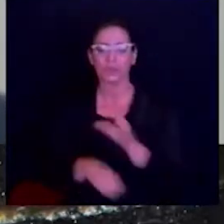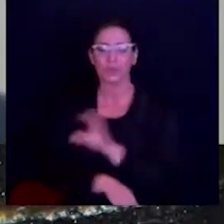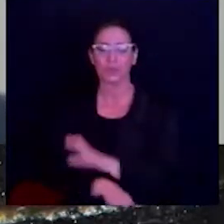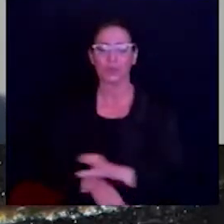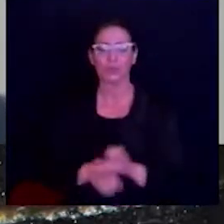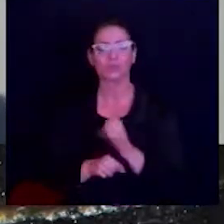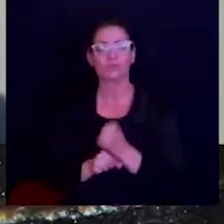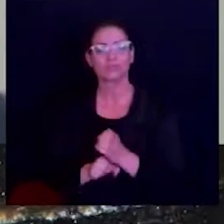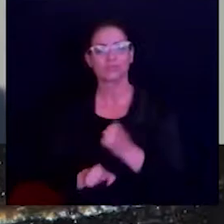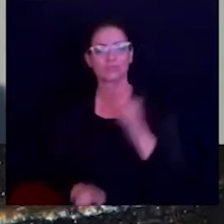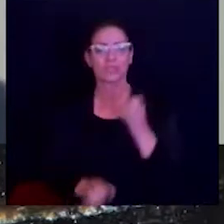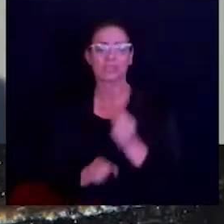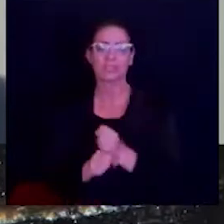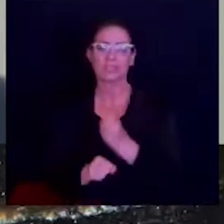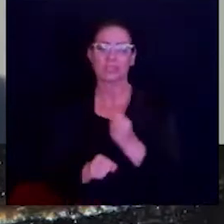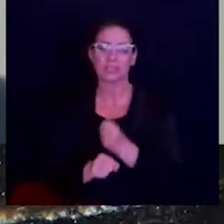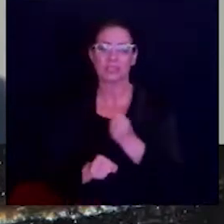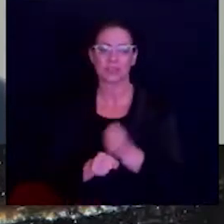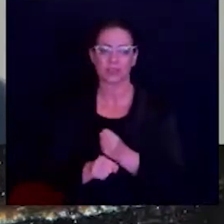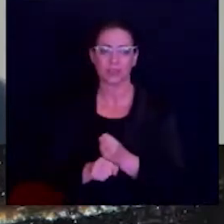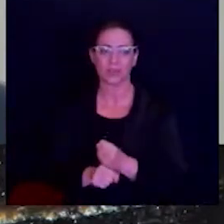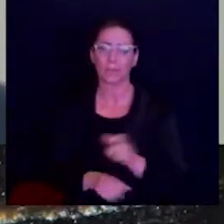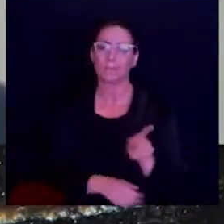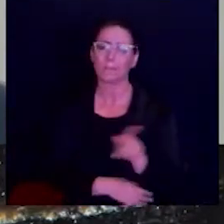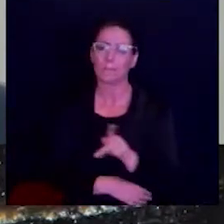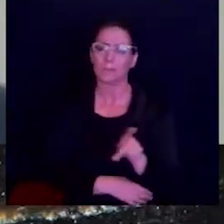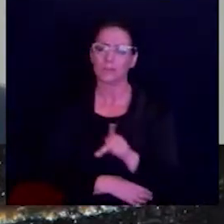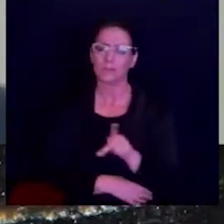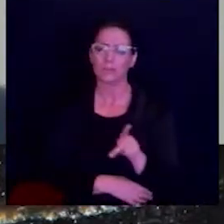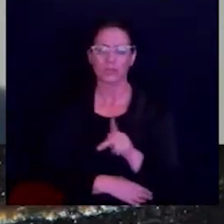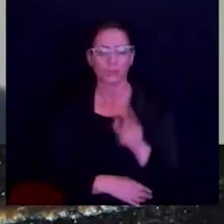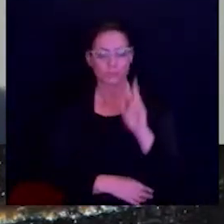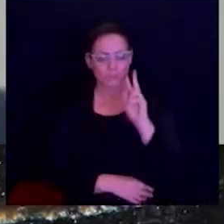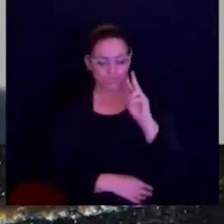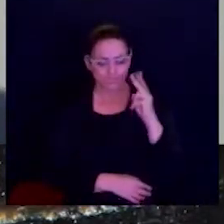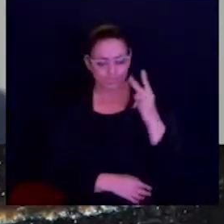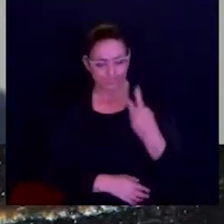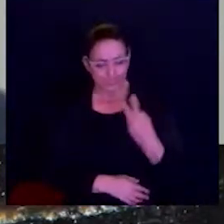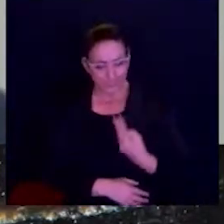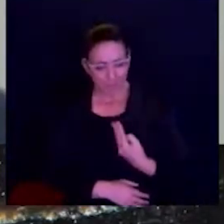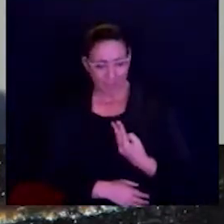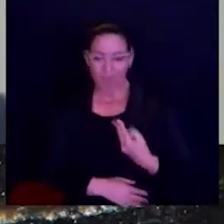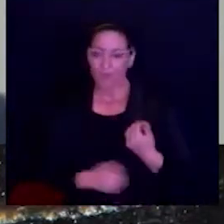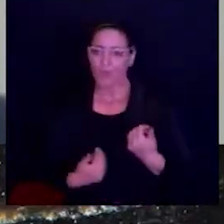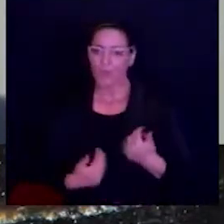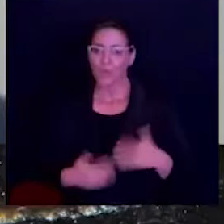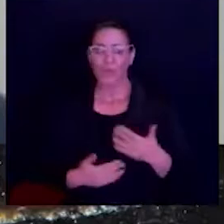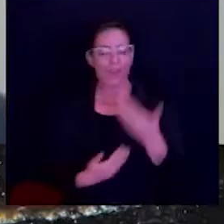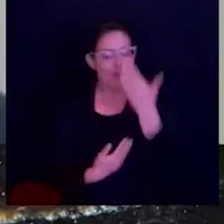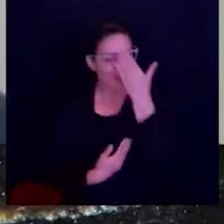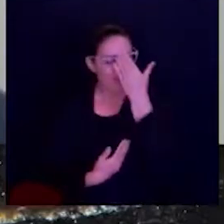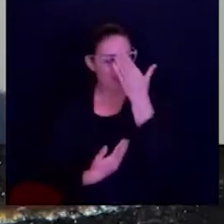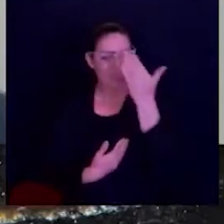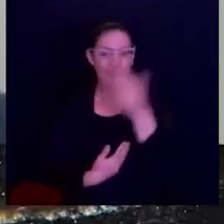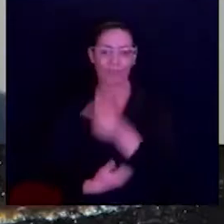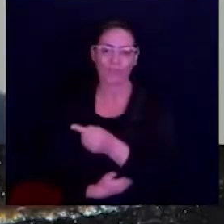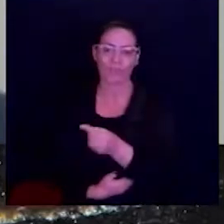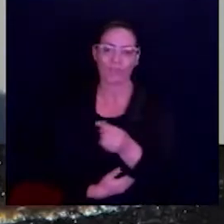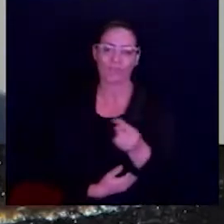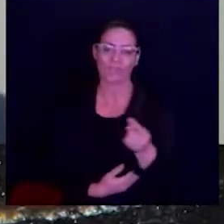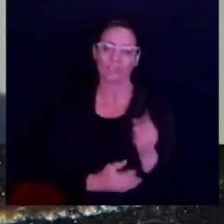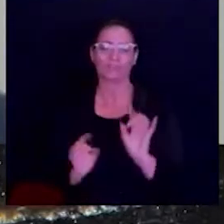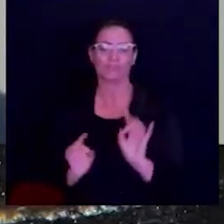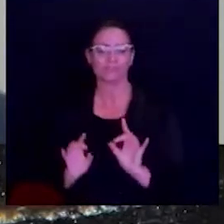Civil. Para o professor, esse é o reconhecimento máximo que pode existir. Só tenho a agradecer a vocês por esse grande